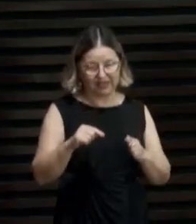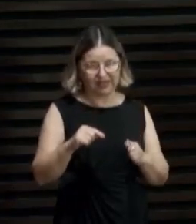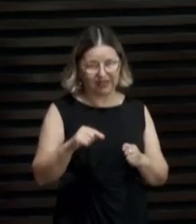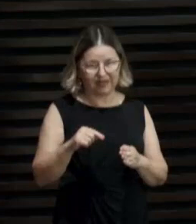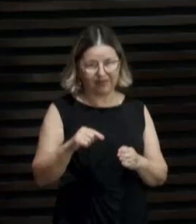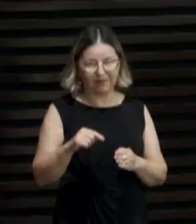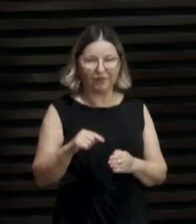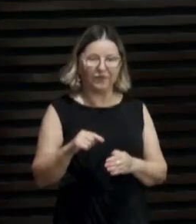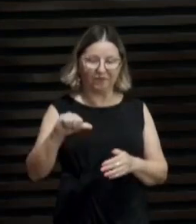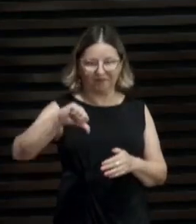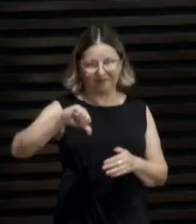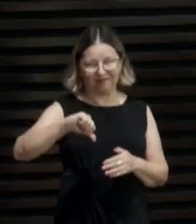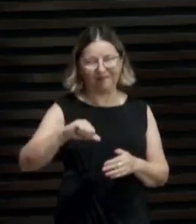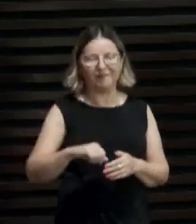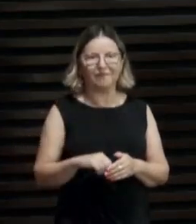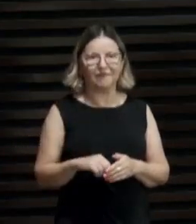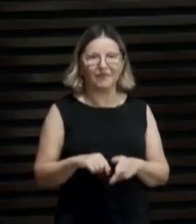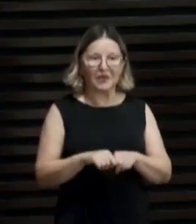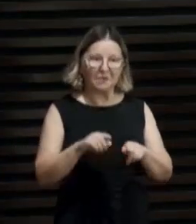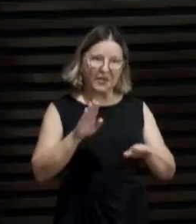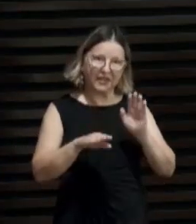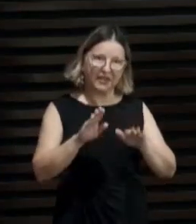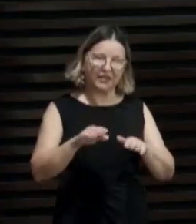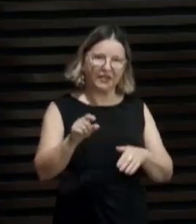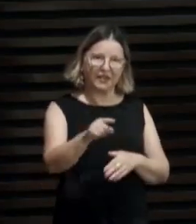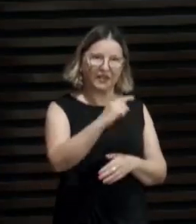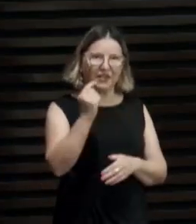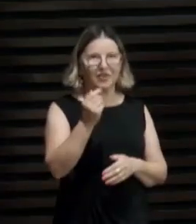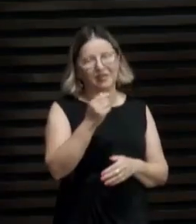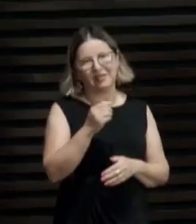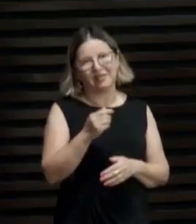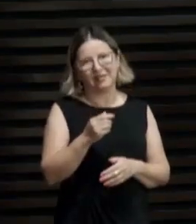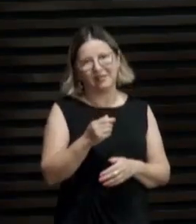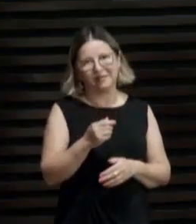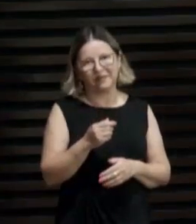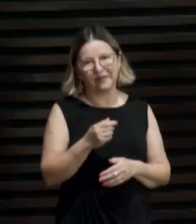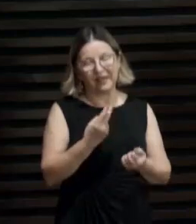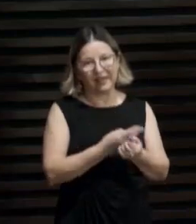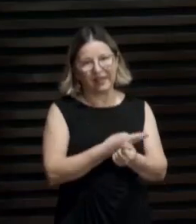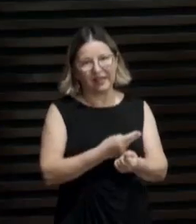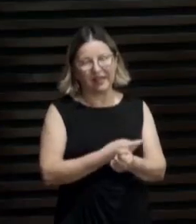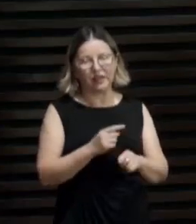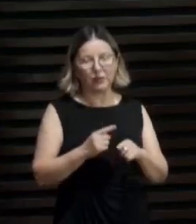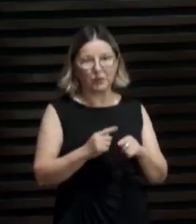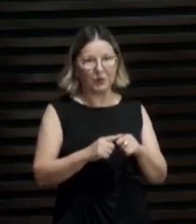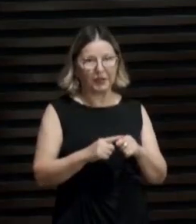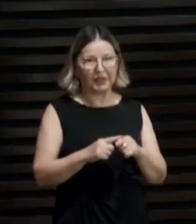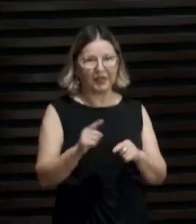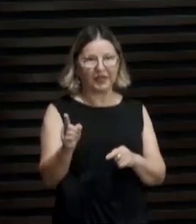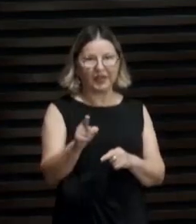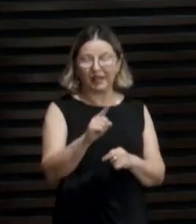enganados porque nós estamos dando crédito a aquilo que não é a verdade do Evangelho. E isso